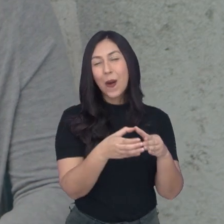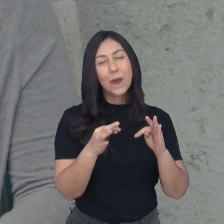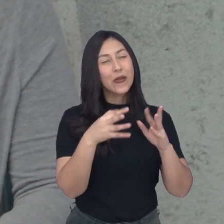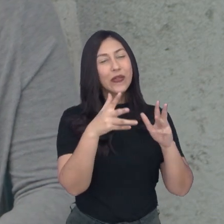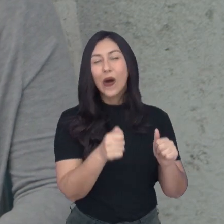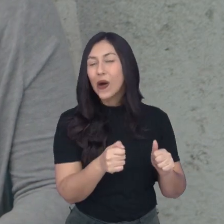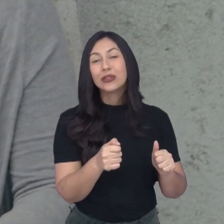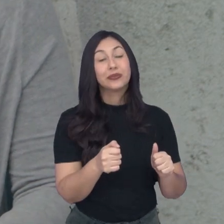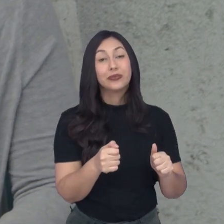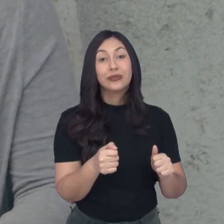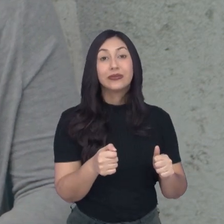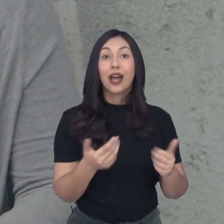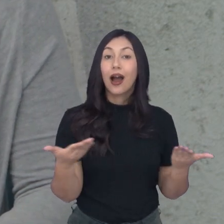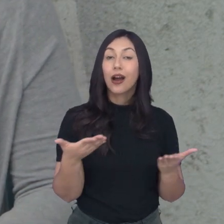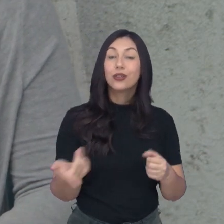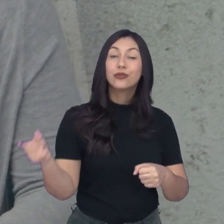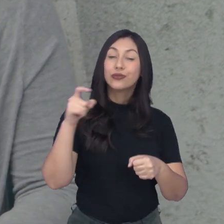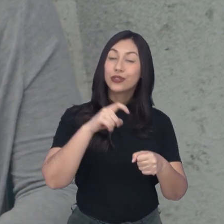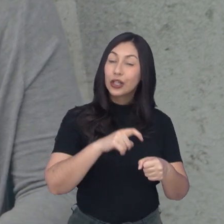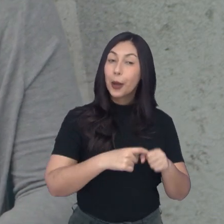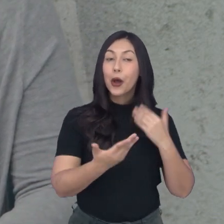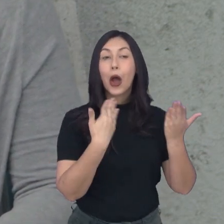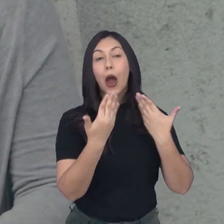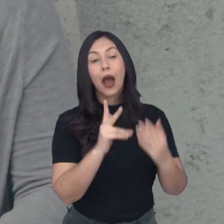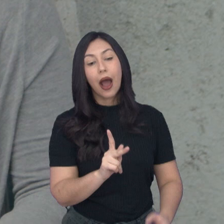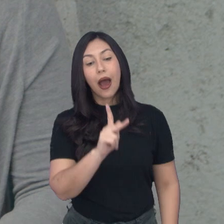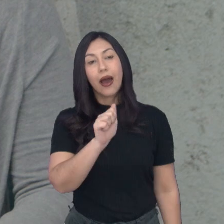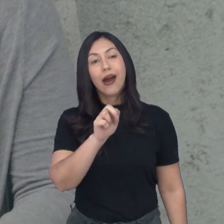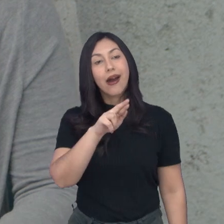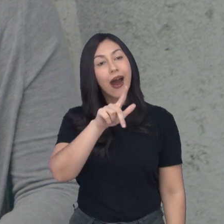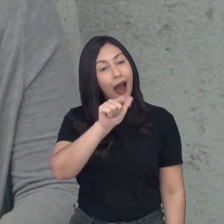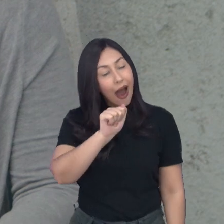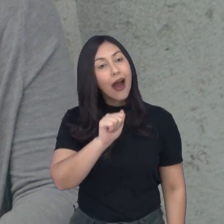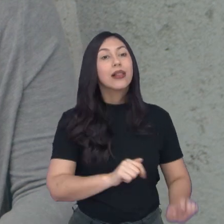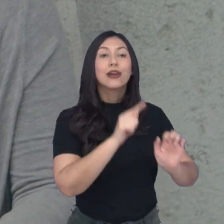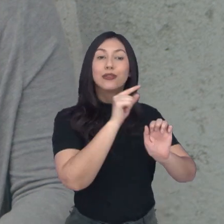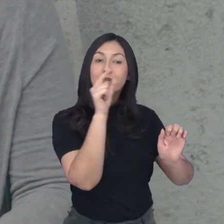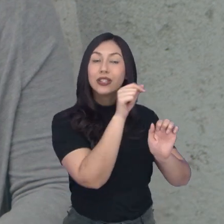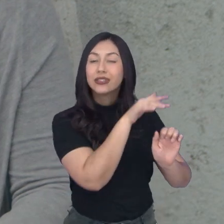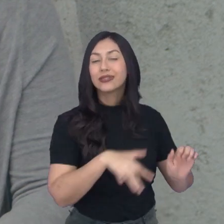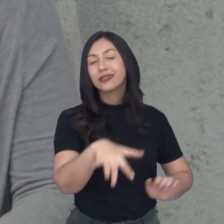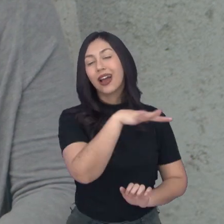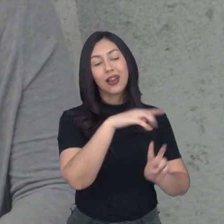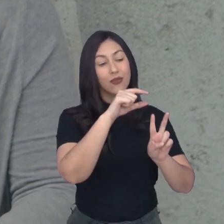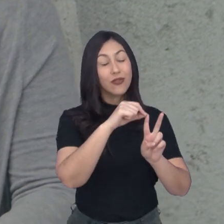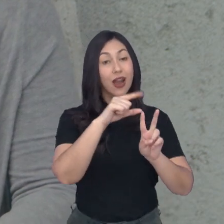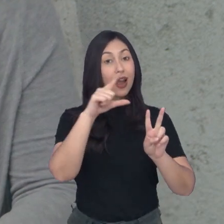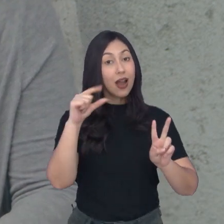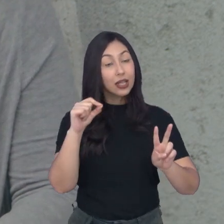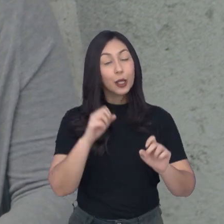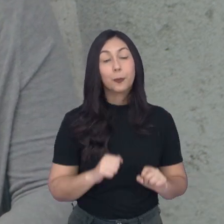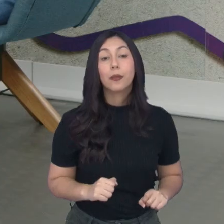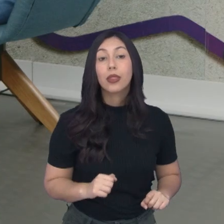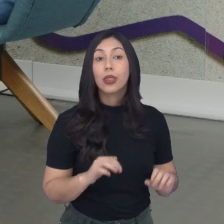Vanessa, Roseli. E a gente volta aqui para o estúdio conversando com a Carla Pinho, que é empreendedora no ramo de veganismo.